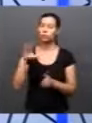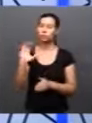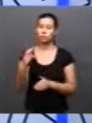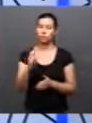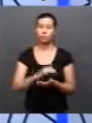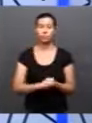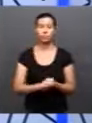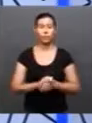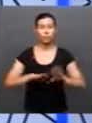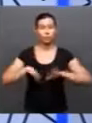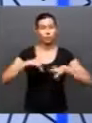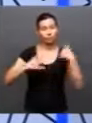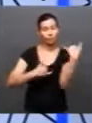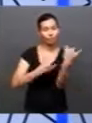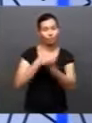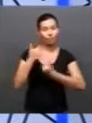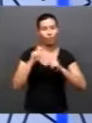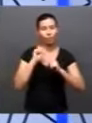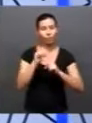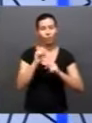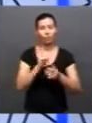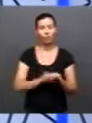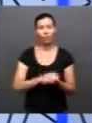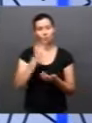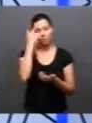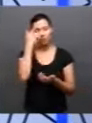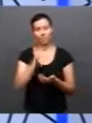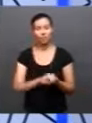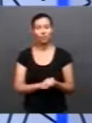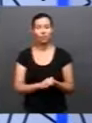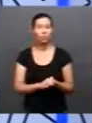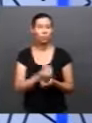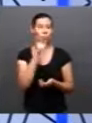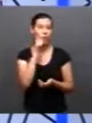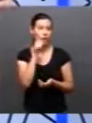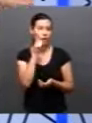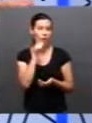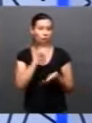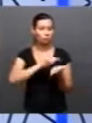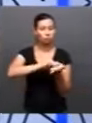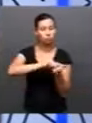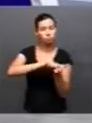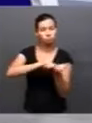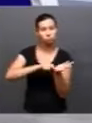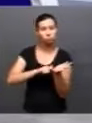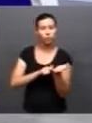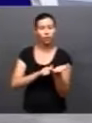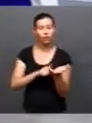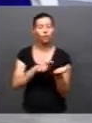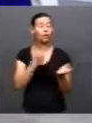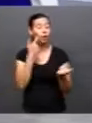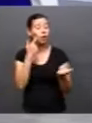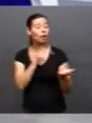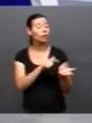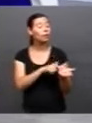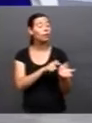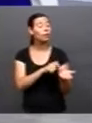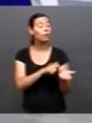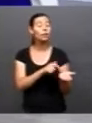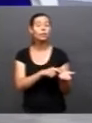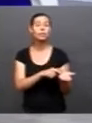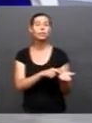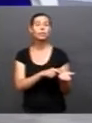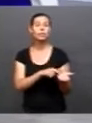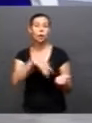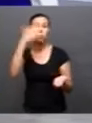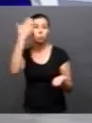muito que as ciganas no meio da rua, elas falam assim, olha, venham ler a sua mama, aqui está comprovado cientificamente.